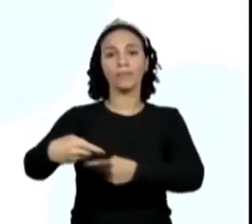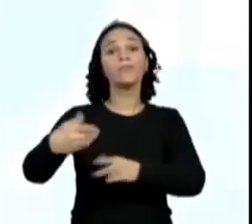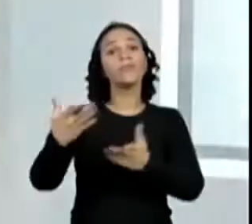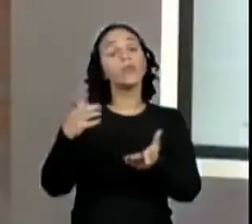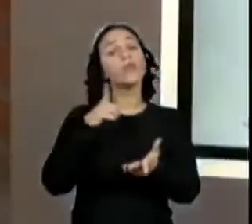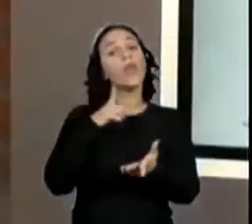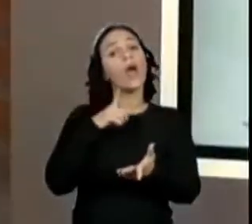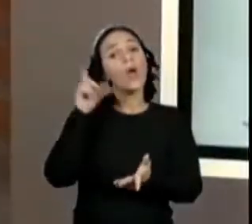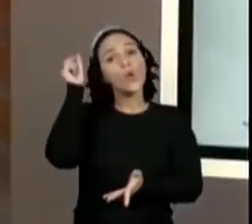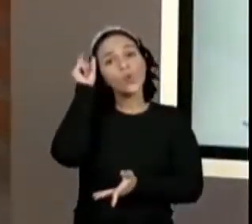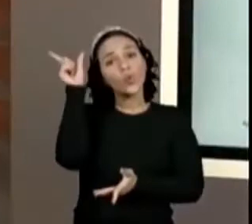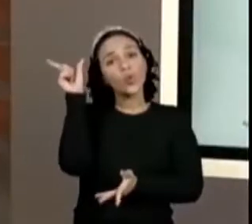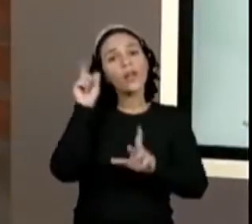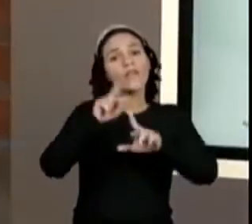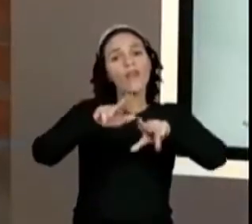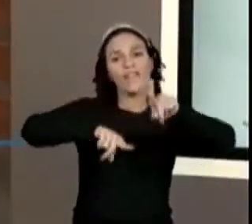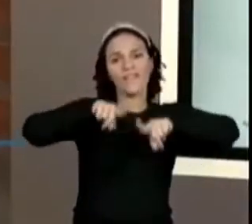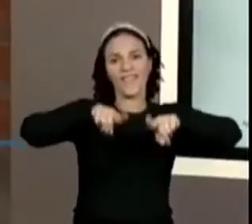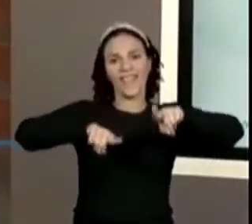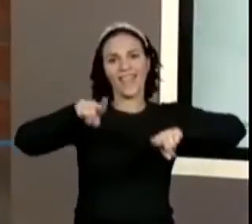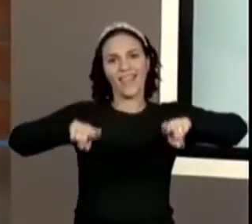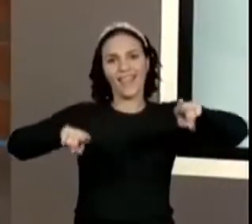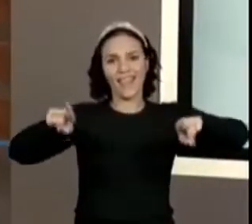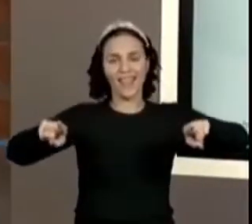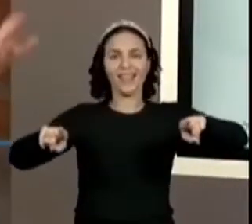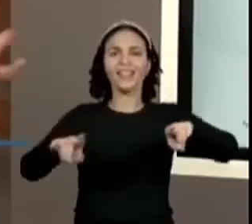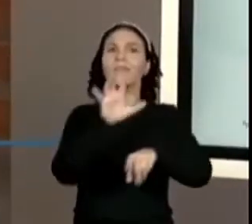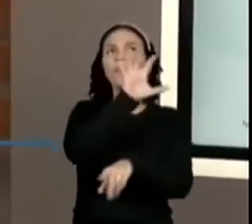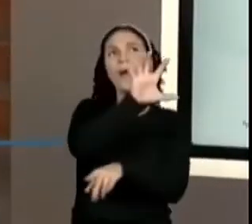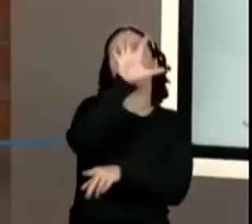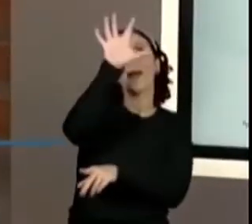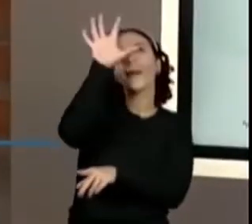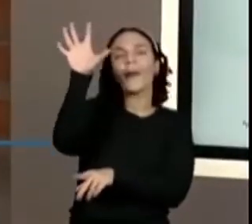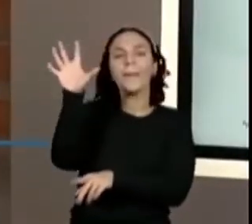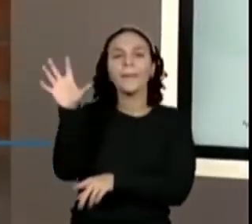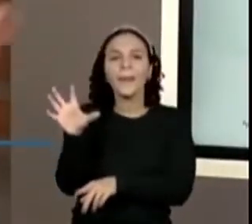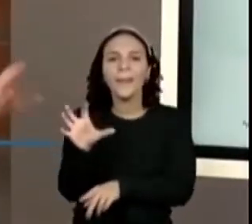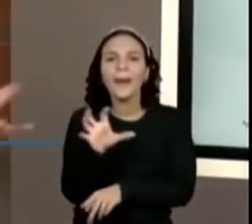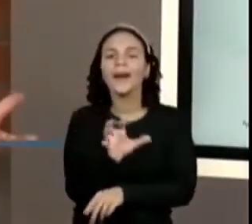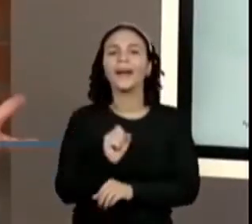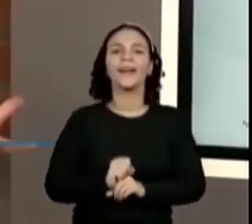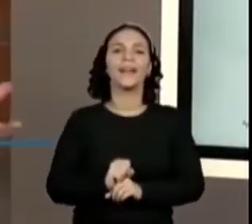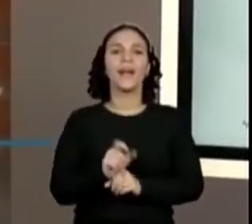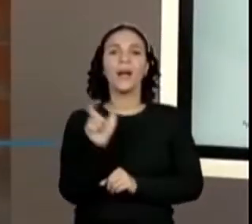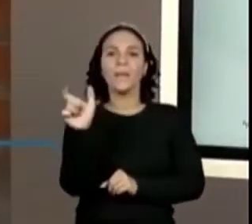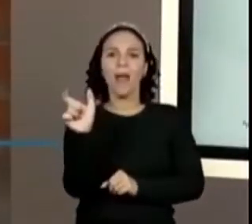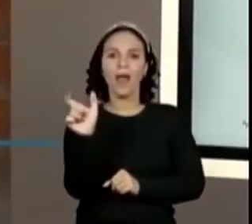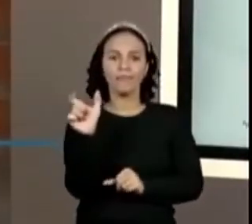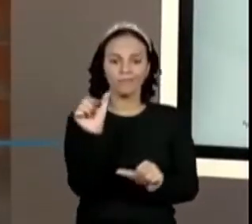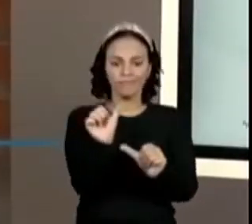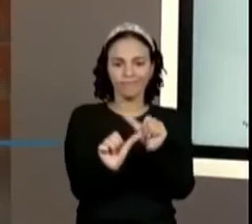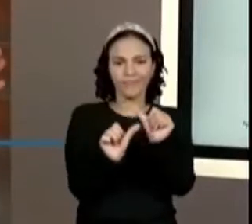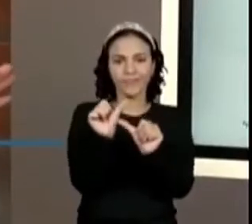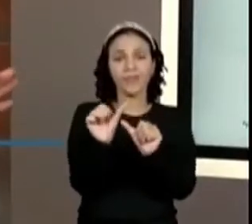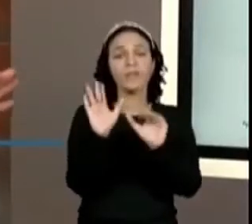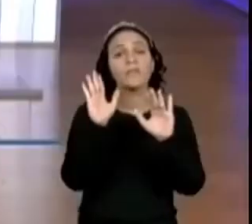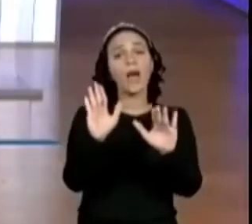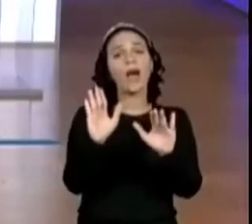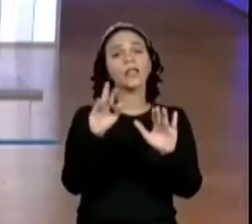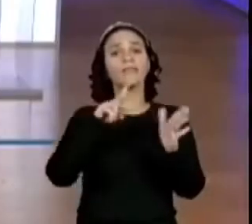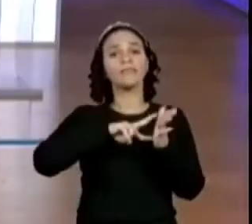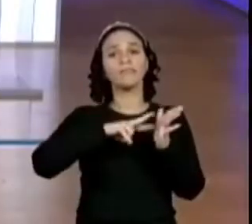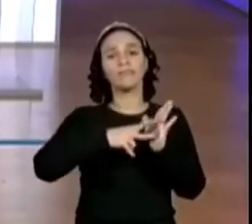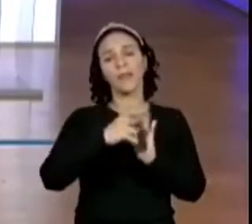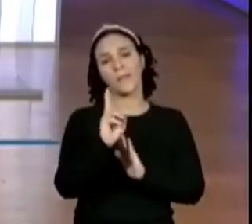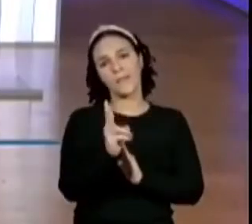muitas culturas, várias versões, por ter culturas que vão se misturando, palavras que são sendo trocadas, mas que não perde o sentido, né, professora